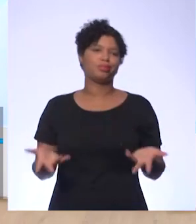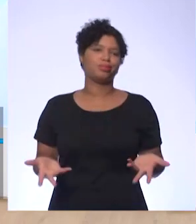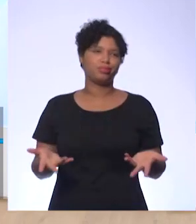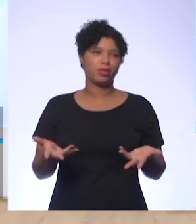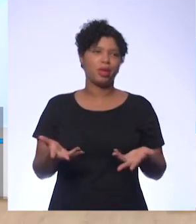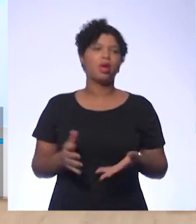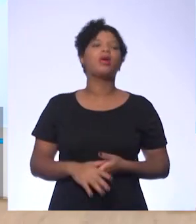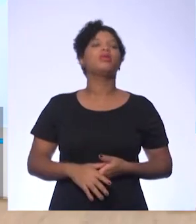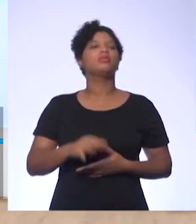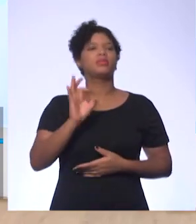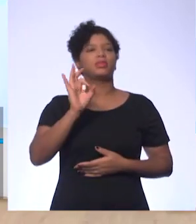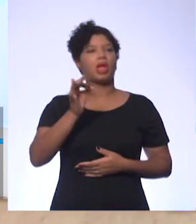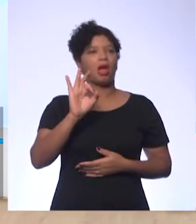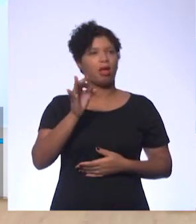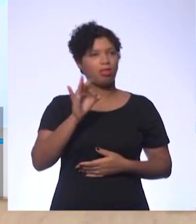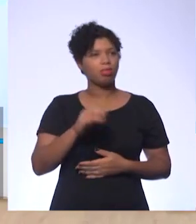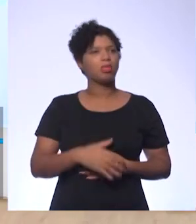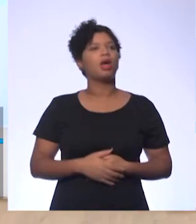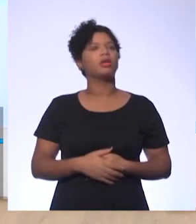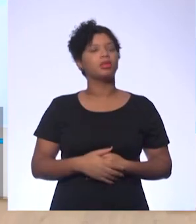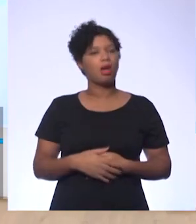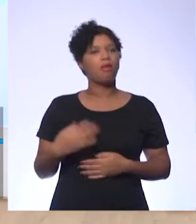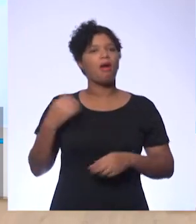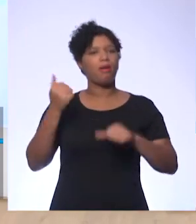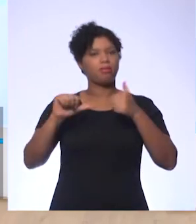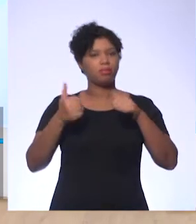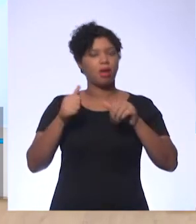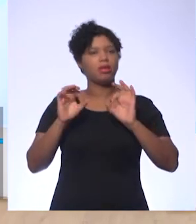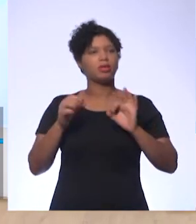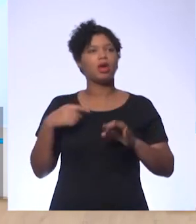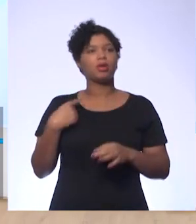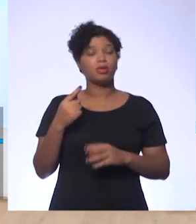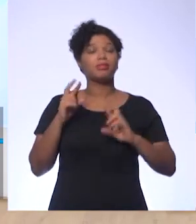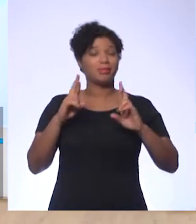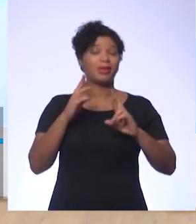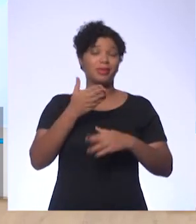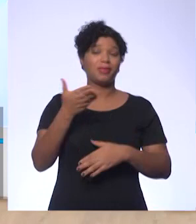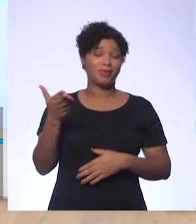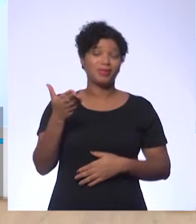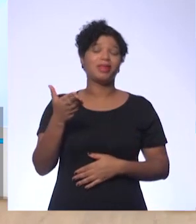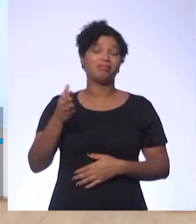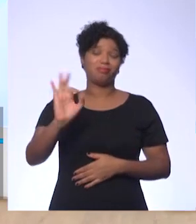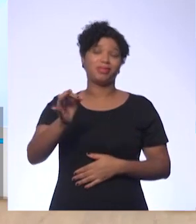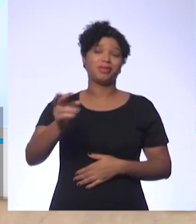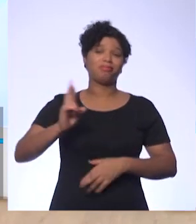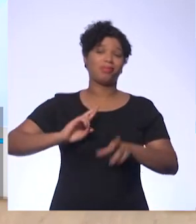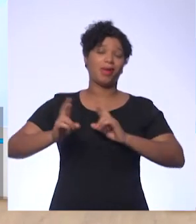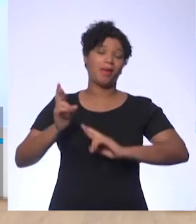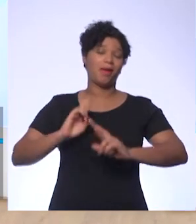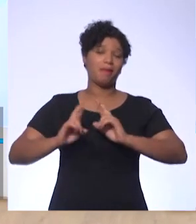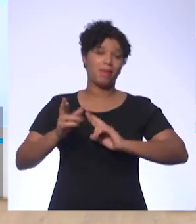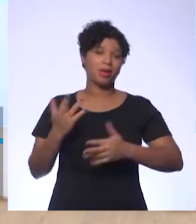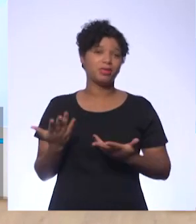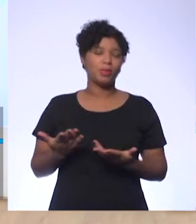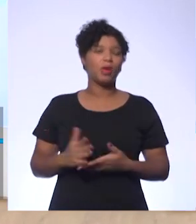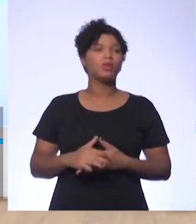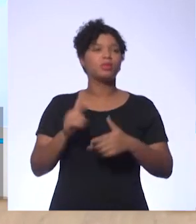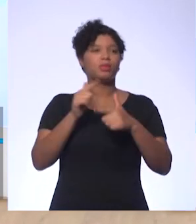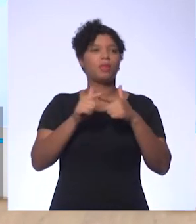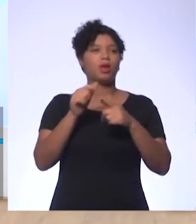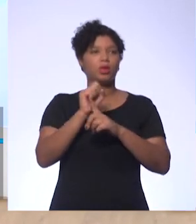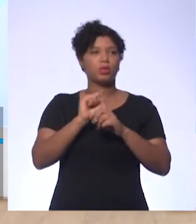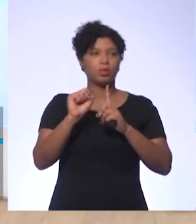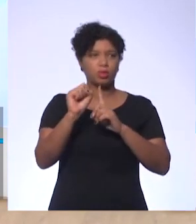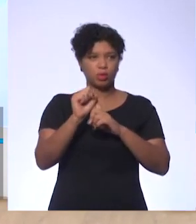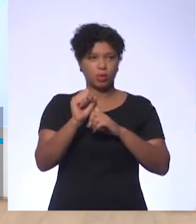é exatamente essa a análise que nós aguardávamos aqui. Bom, eu vou tomar agora, assim, eu vou